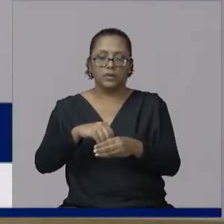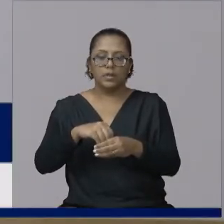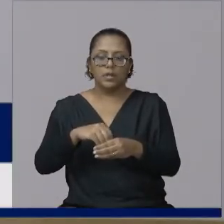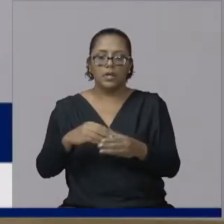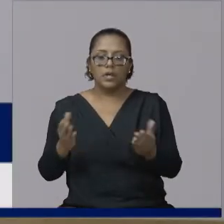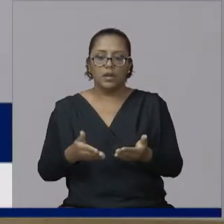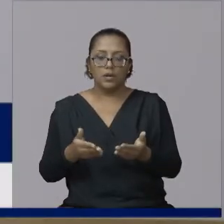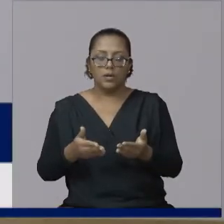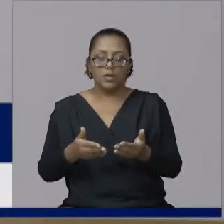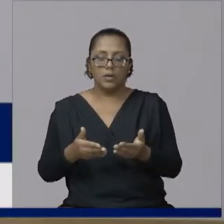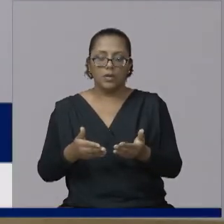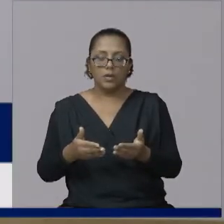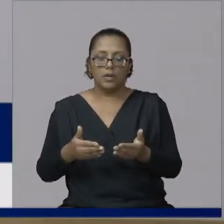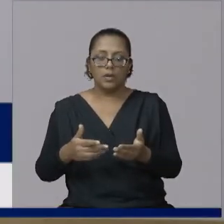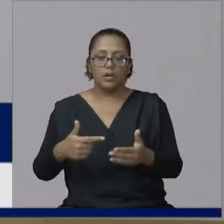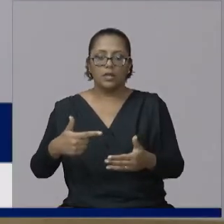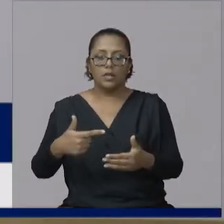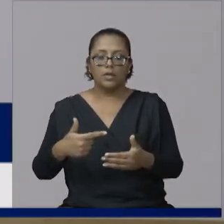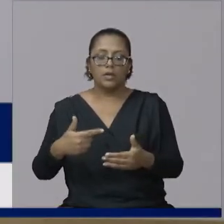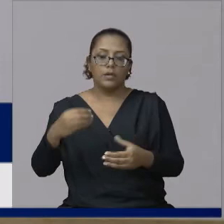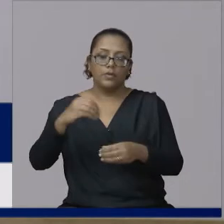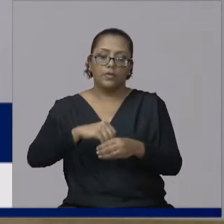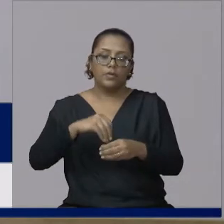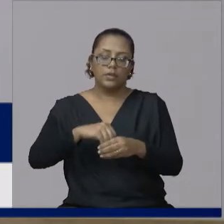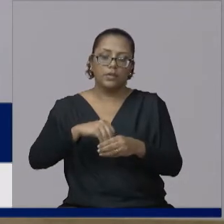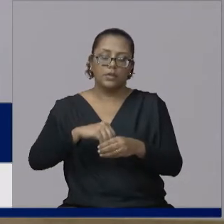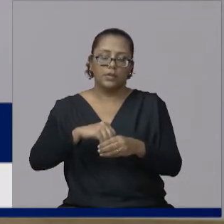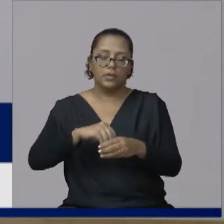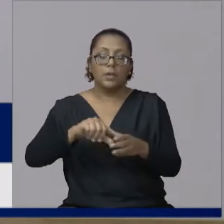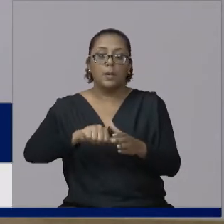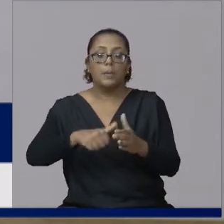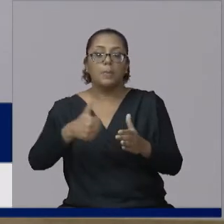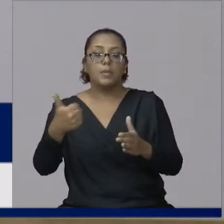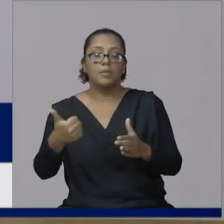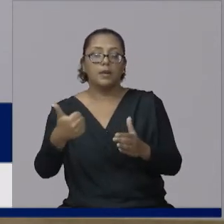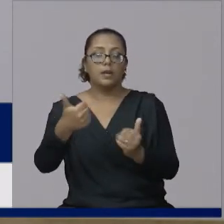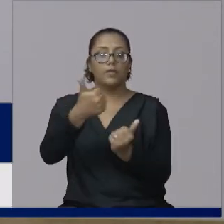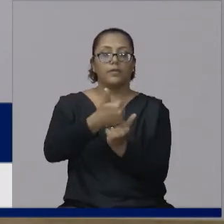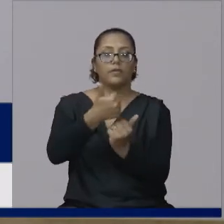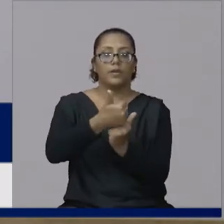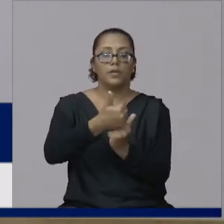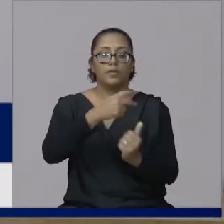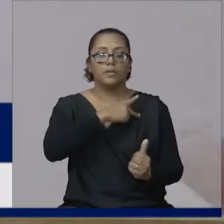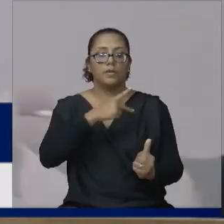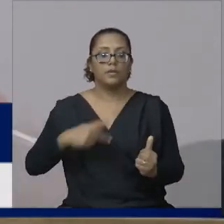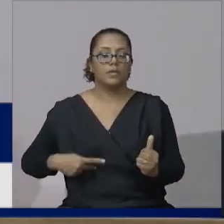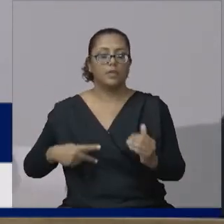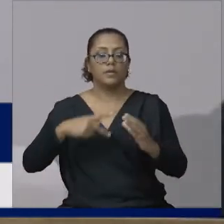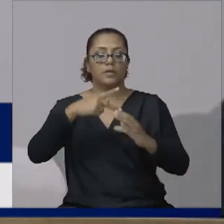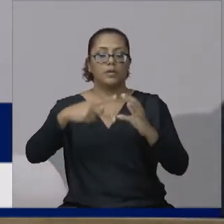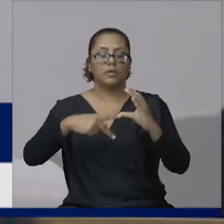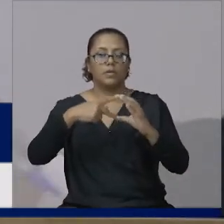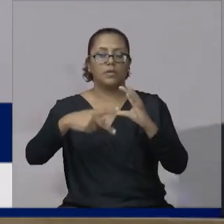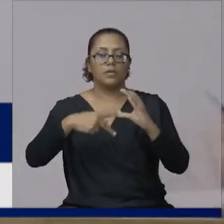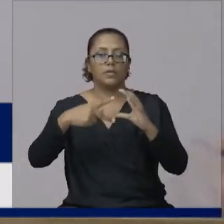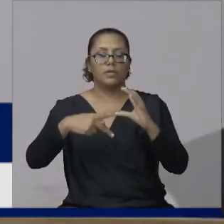segundo vice-presidente. Não, desculpa, primeiro vice-presidente. Acho que está errado.